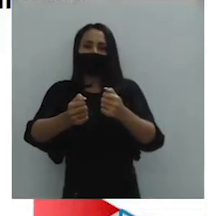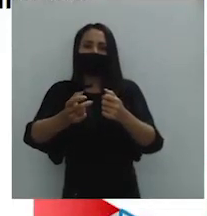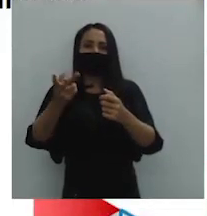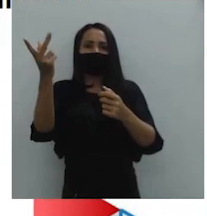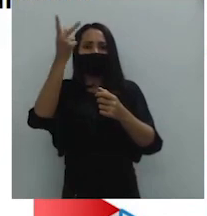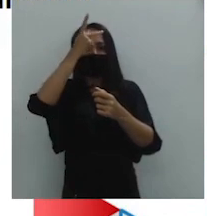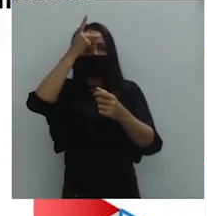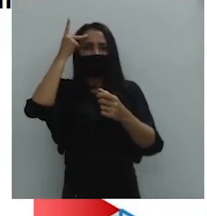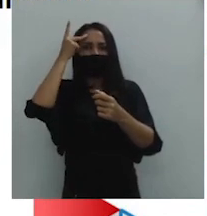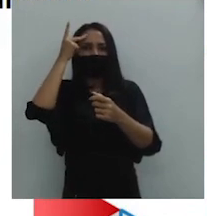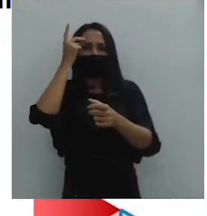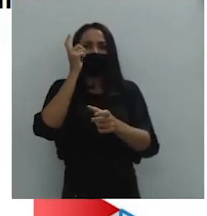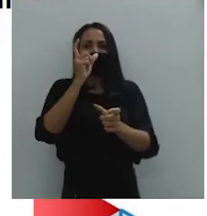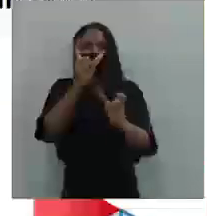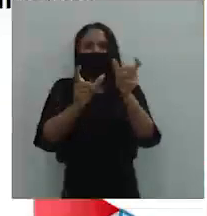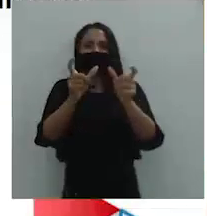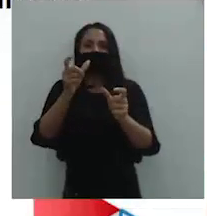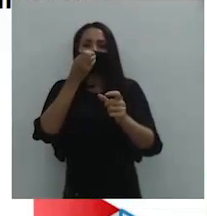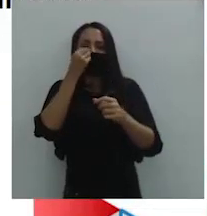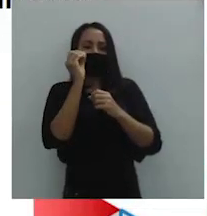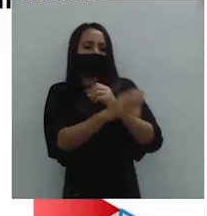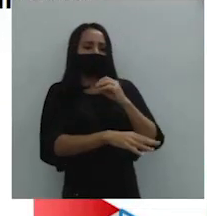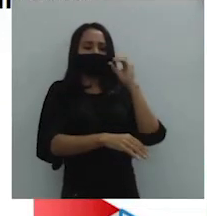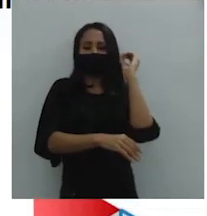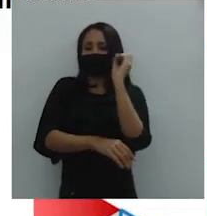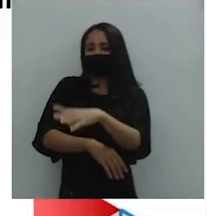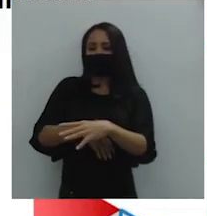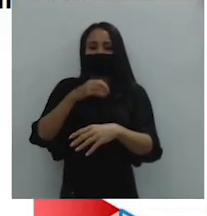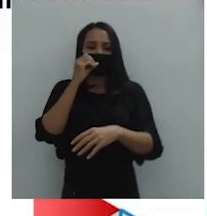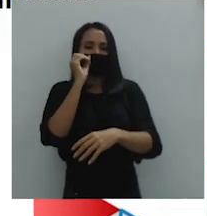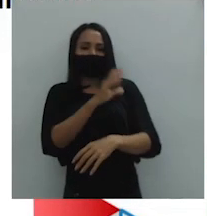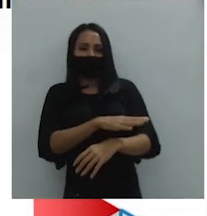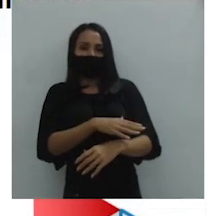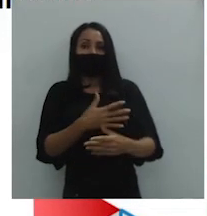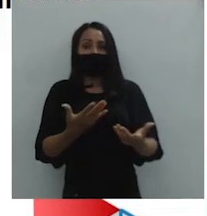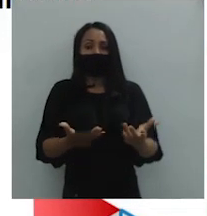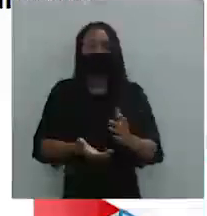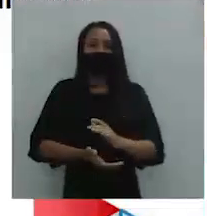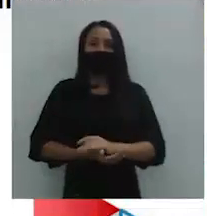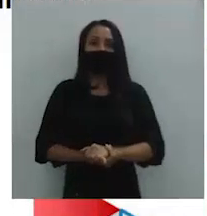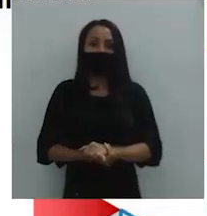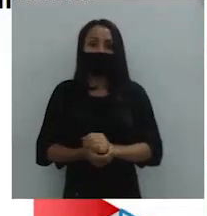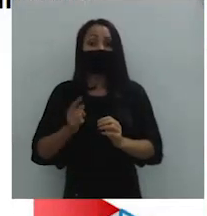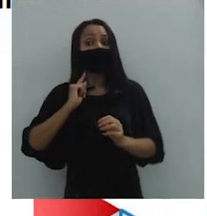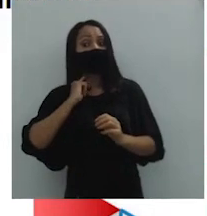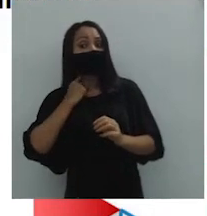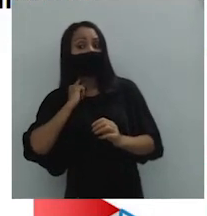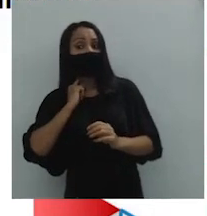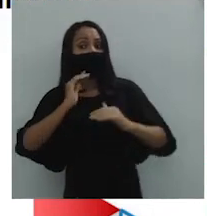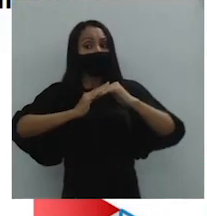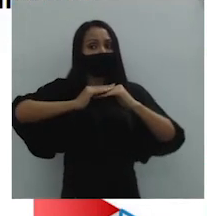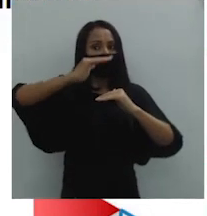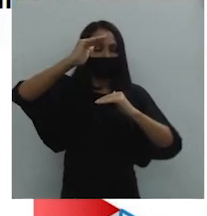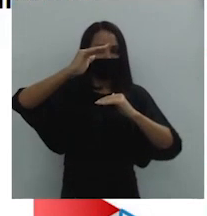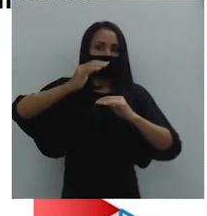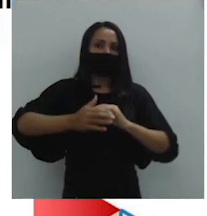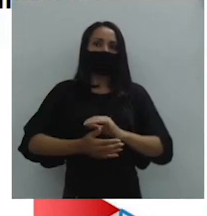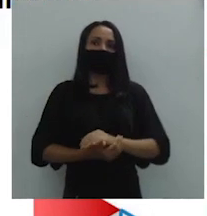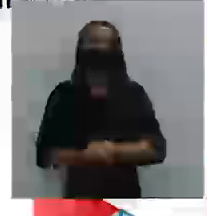mais pessoas, mais lixo, maior vai ser a poluição, não é isso? A emissão de gases